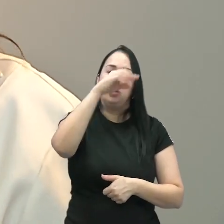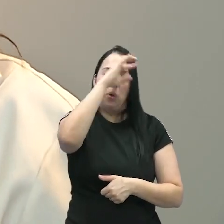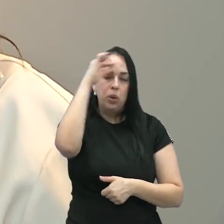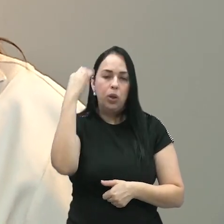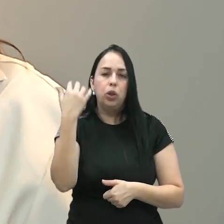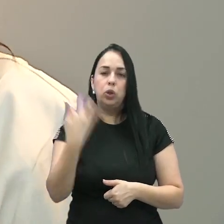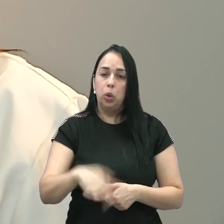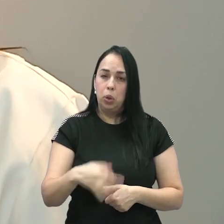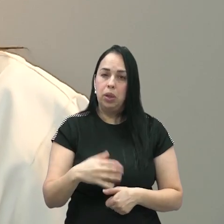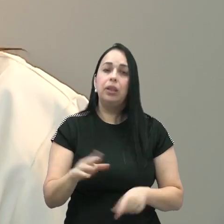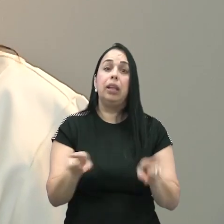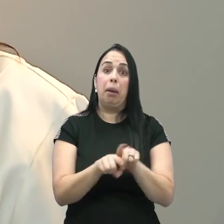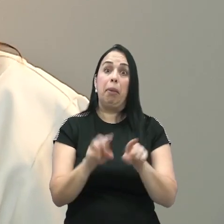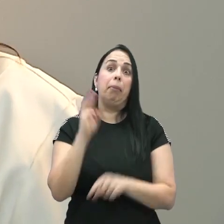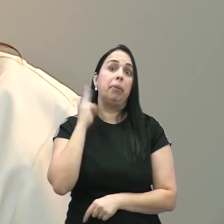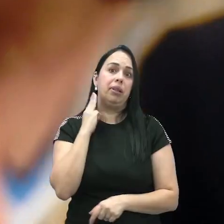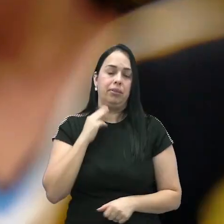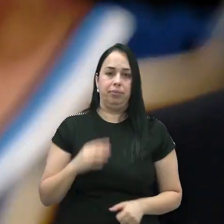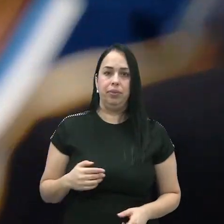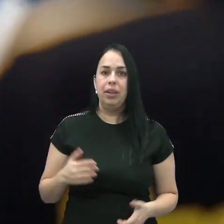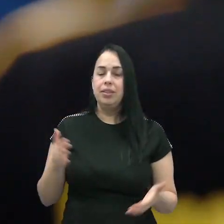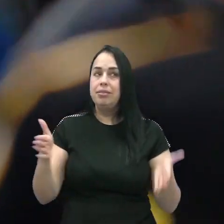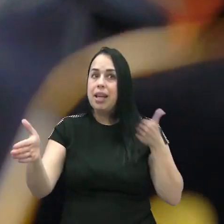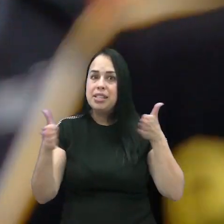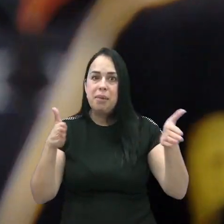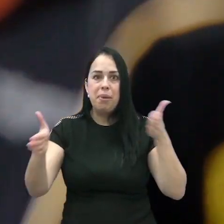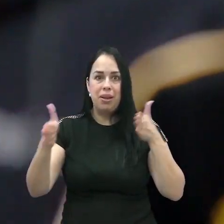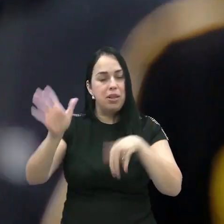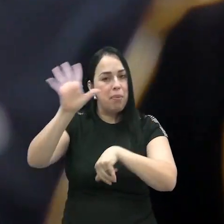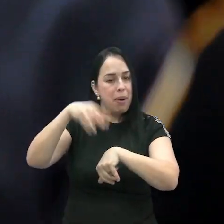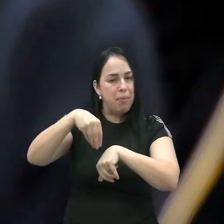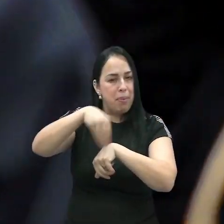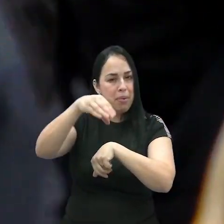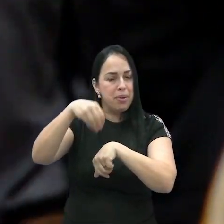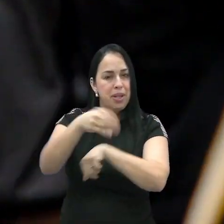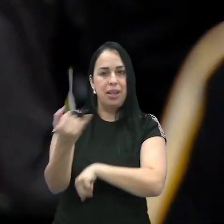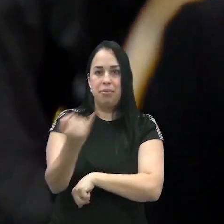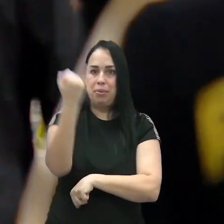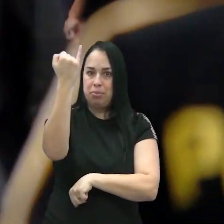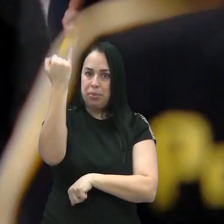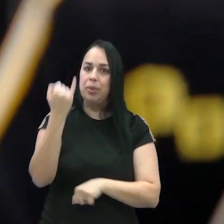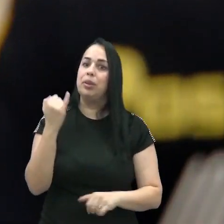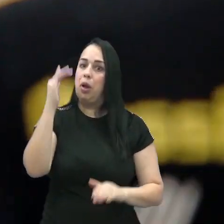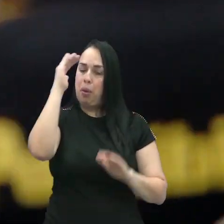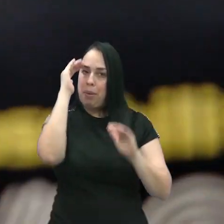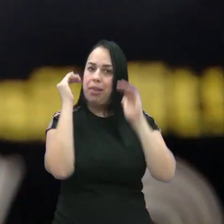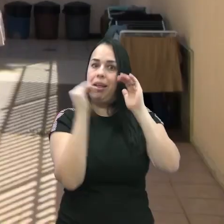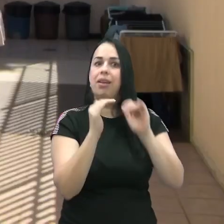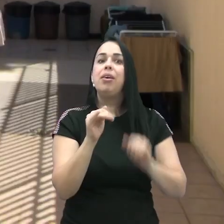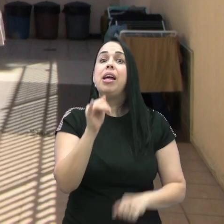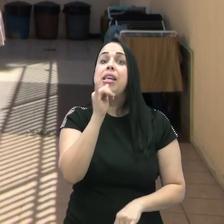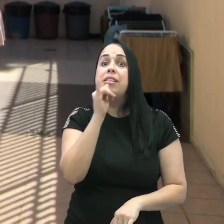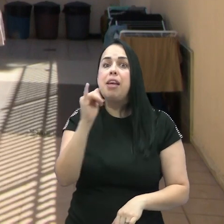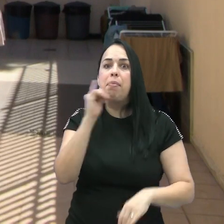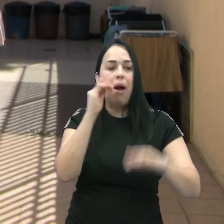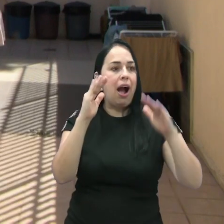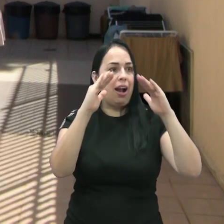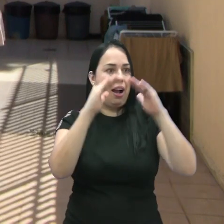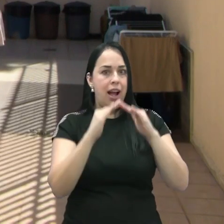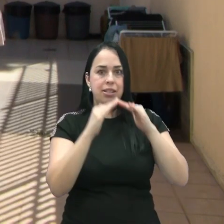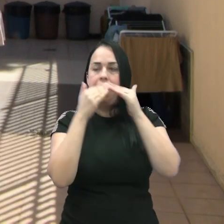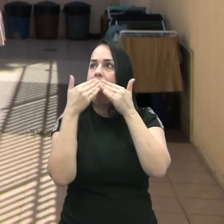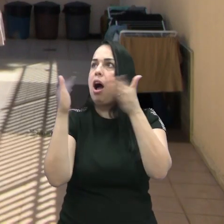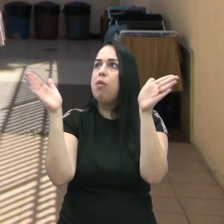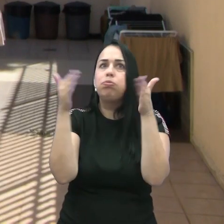sinusite, otite e até meningite. E no outono, algumas dicas podem ser seguidas, como manter a